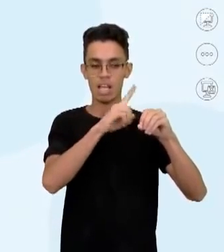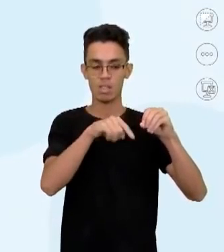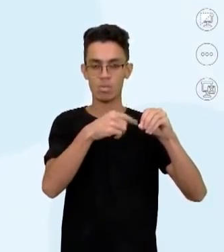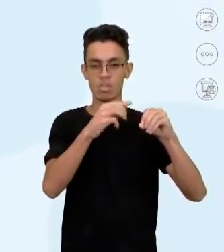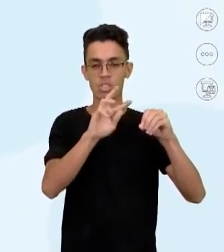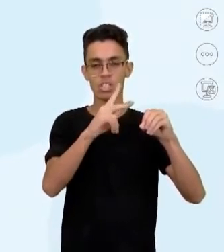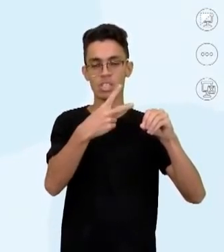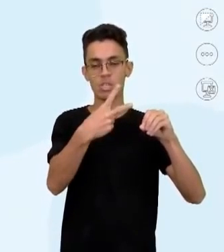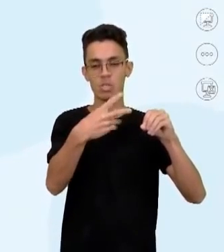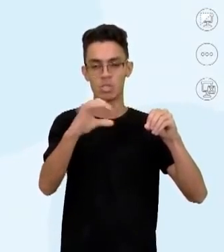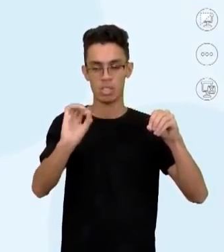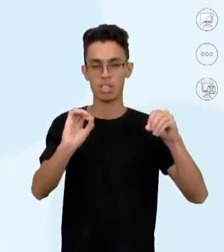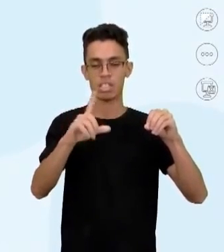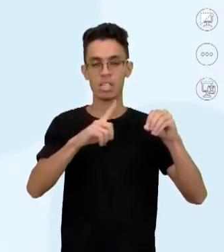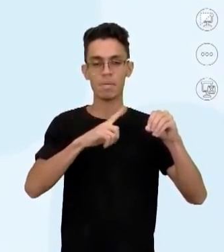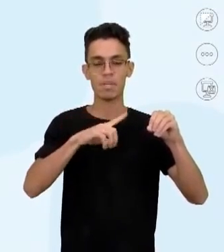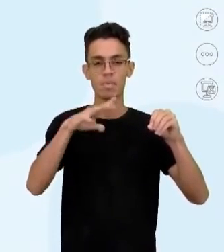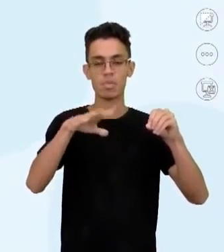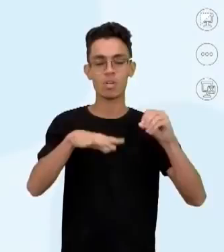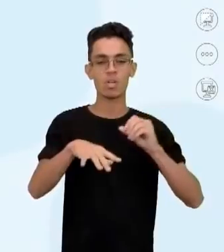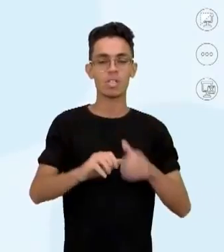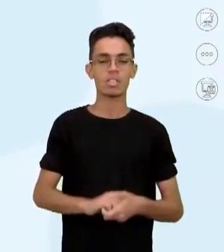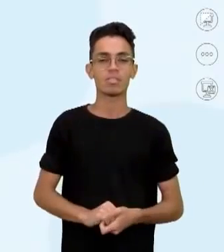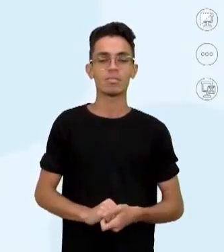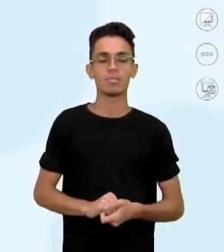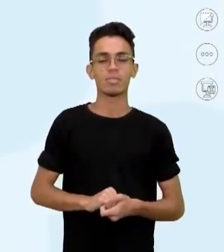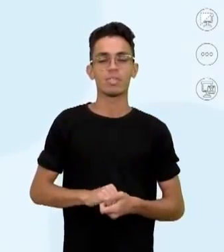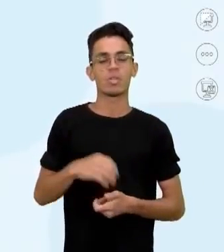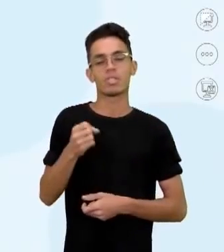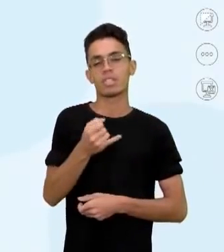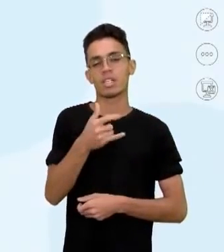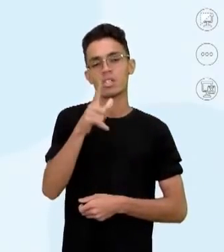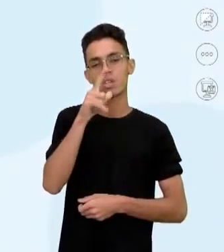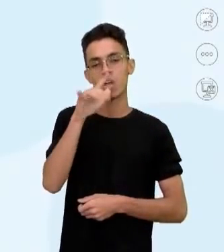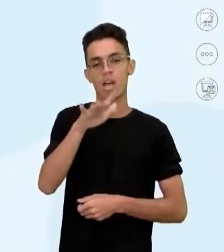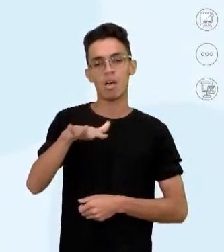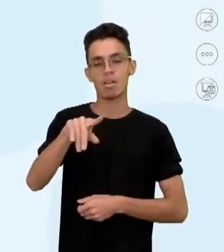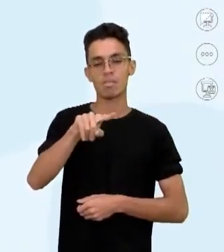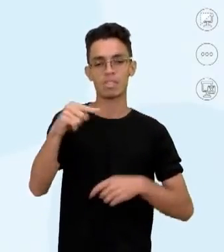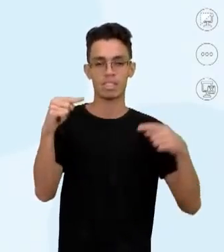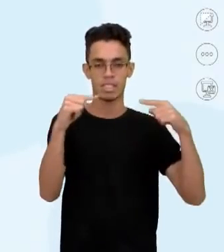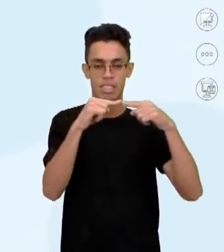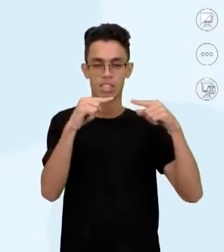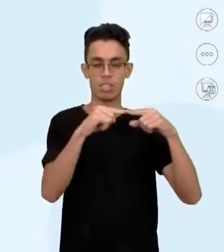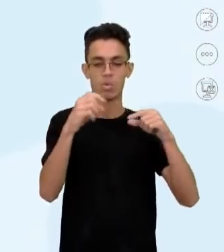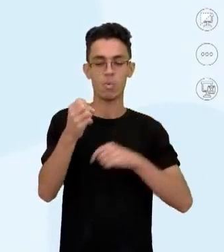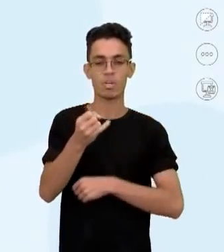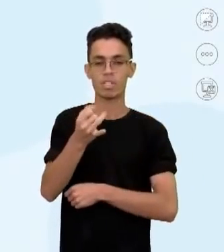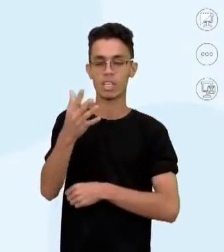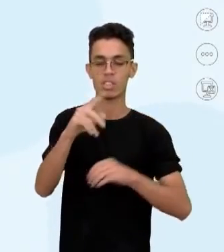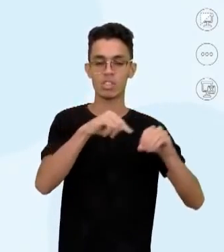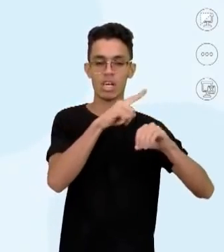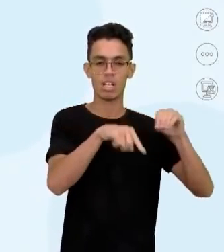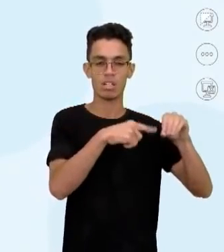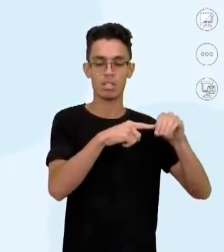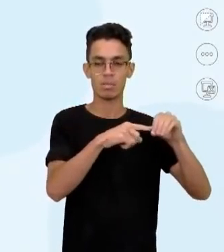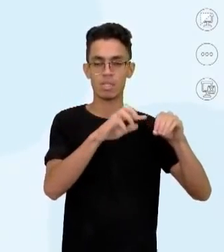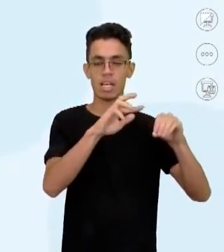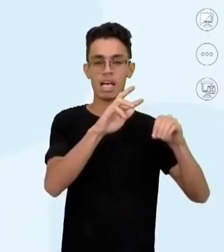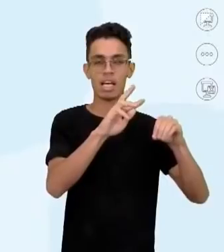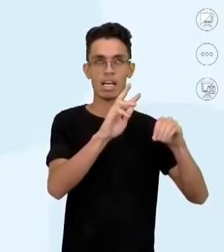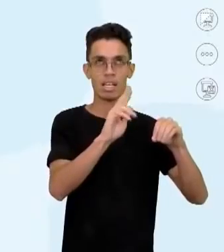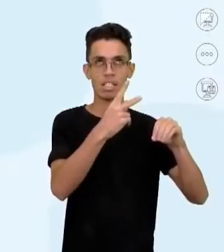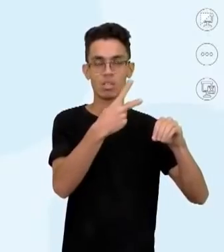de oxigênio dessa quantidade de água será... Então, eu quero que você relacione a quantidade de átomos de hidrogênio com